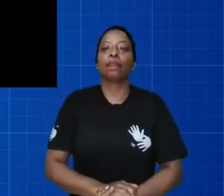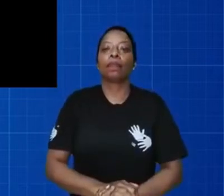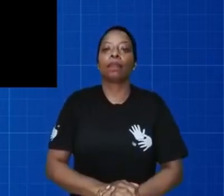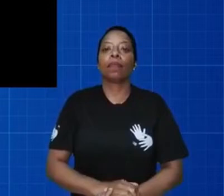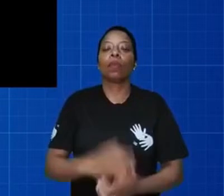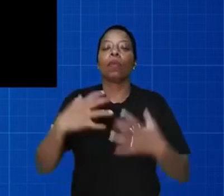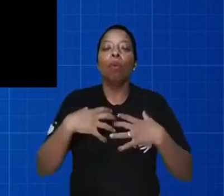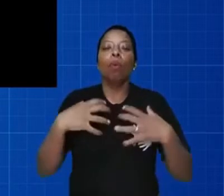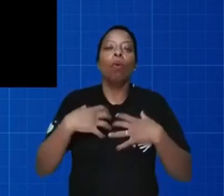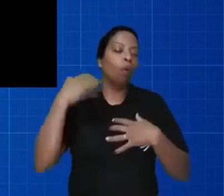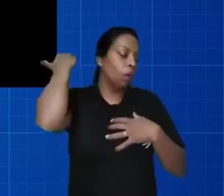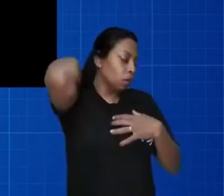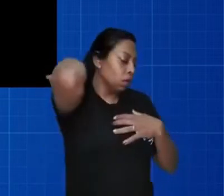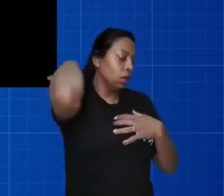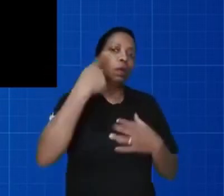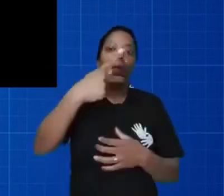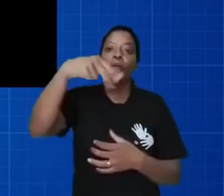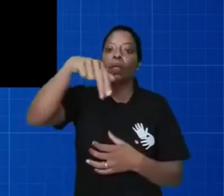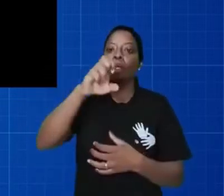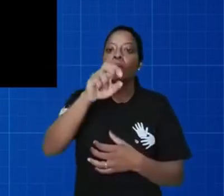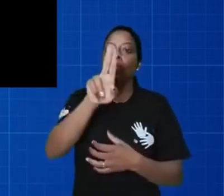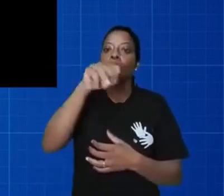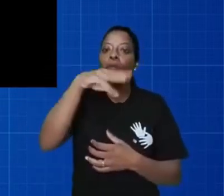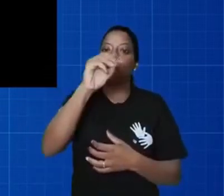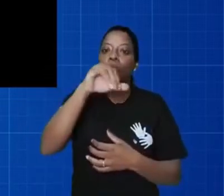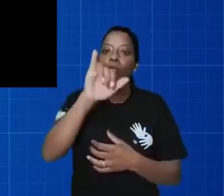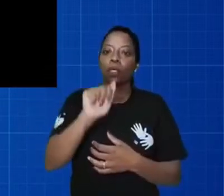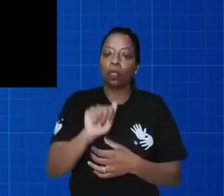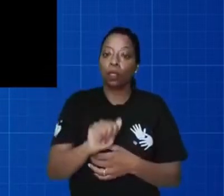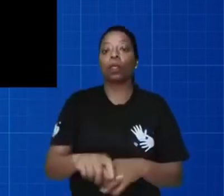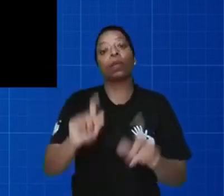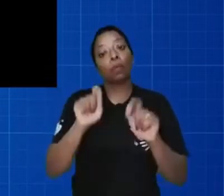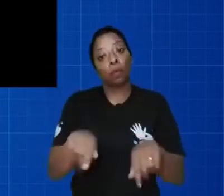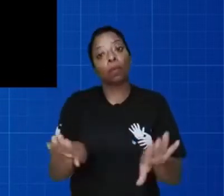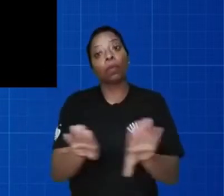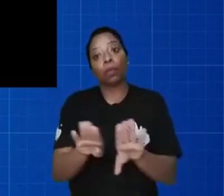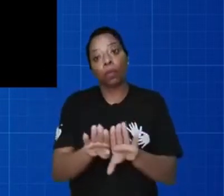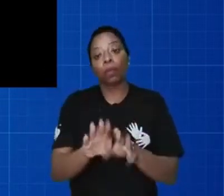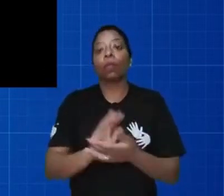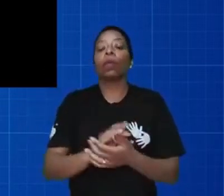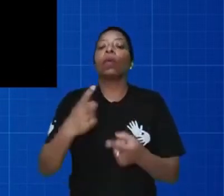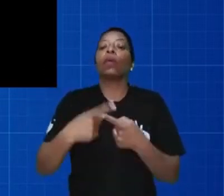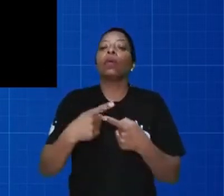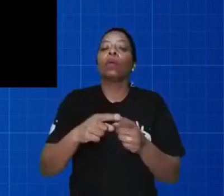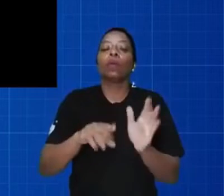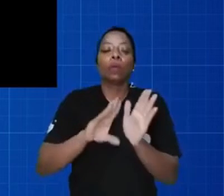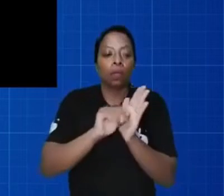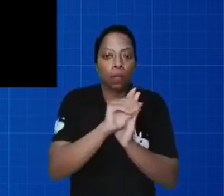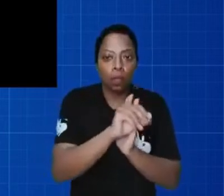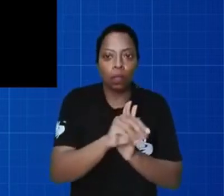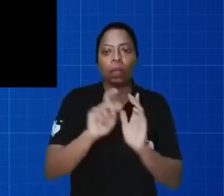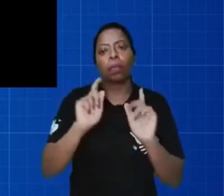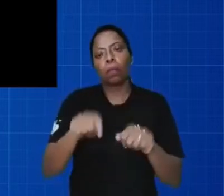causar otite média aguda, pneumonia, meningite pneumocócica, e a vacinação é com os bebês